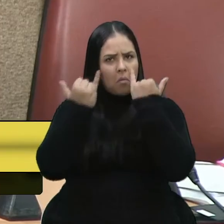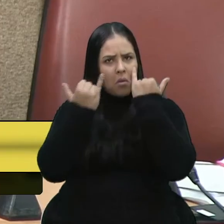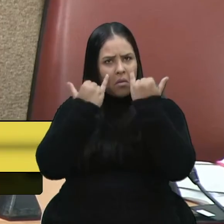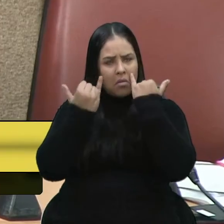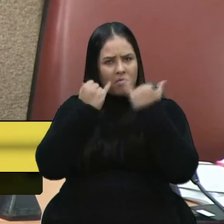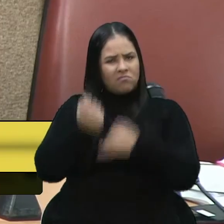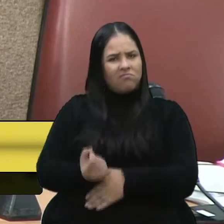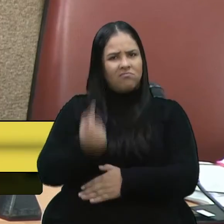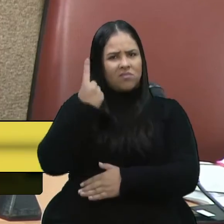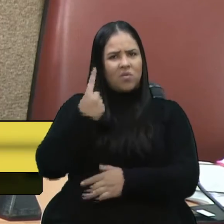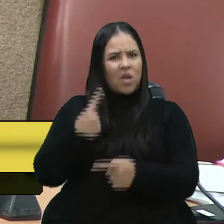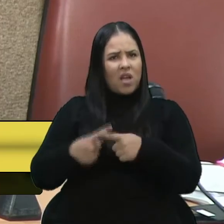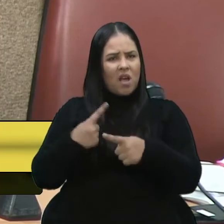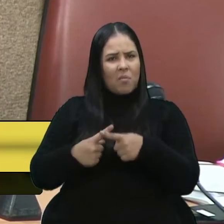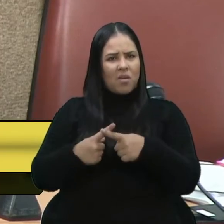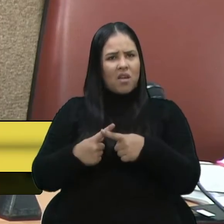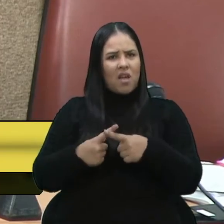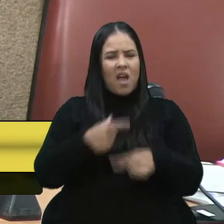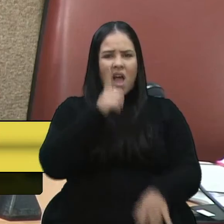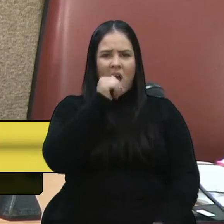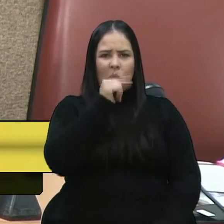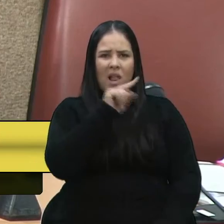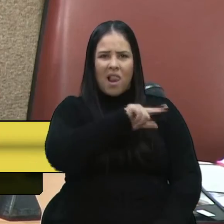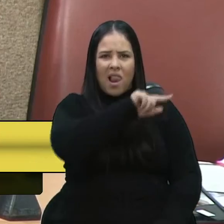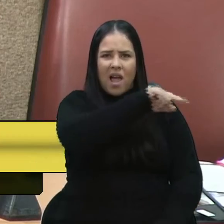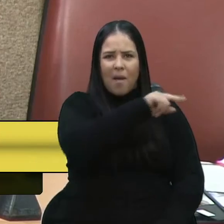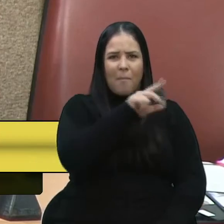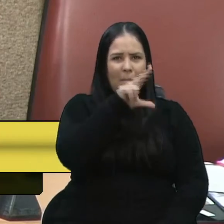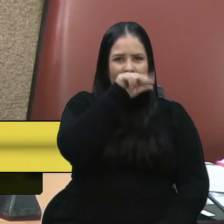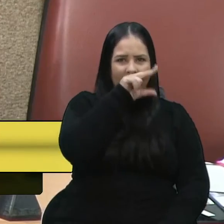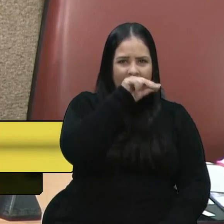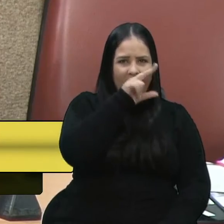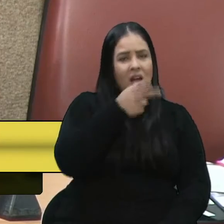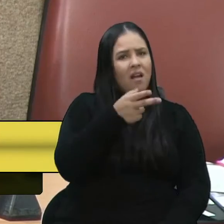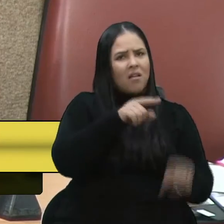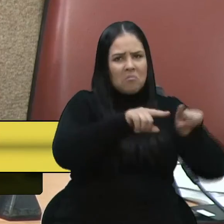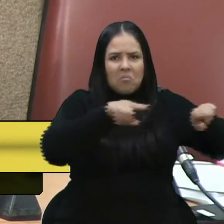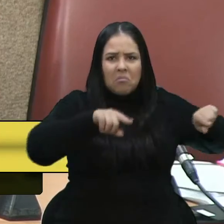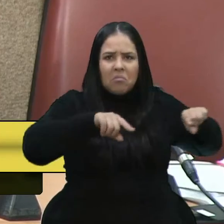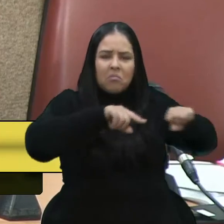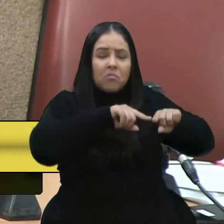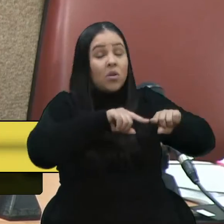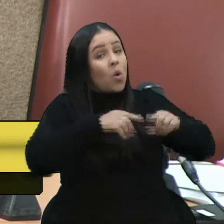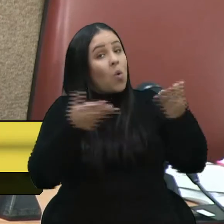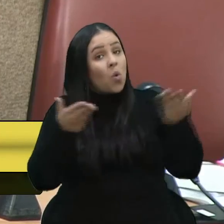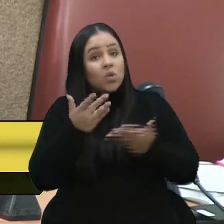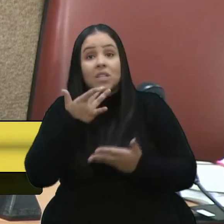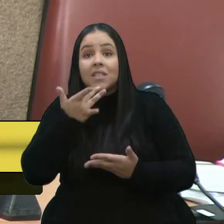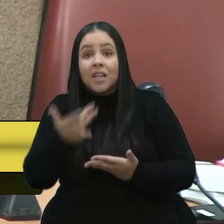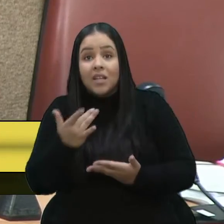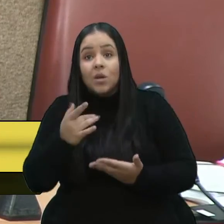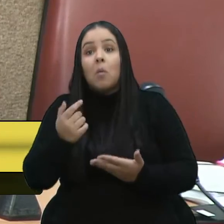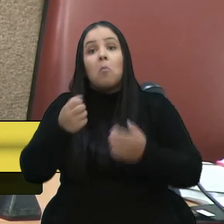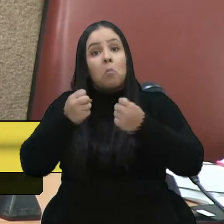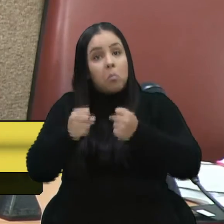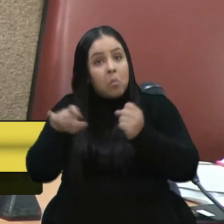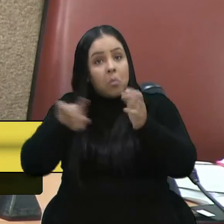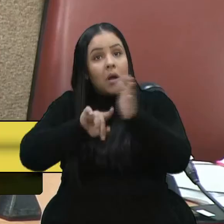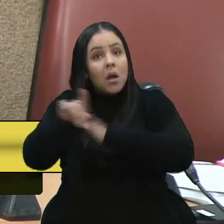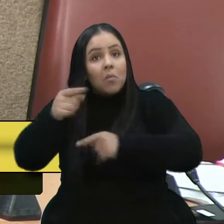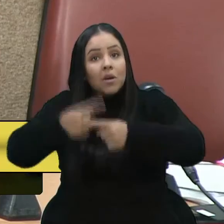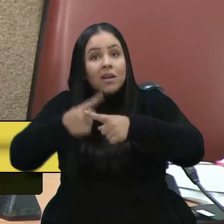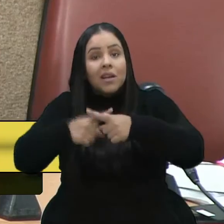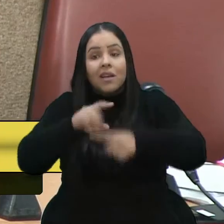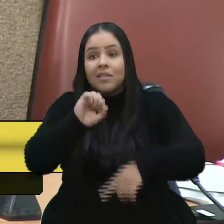de que a água estaria vinda do Marrecas. Mas, de repente, a gente tira essa dúvida hoje à tarde, né, porque, afinal, a bacia do Samuara